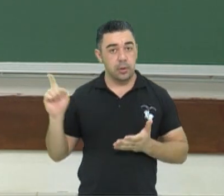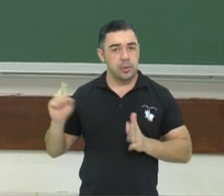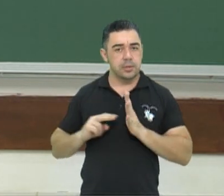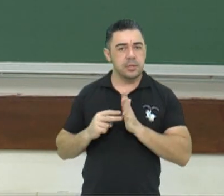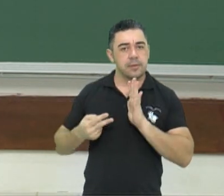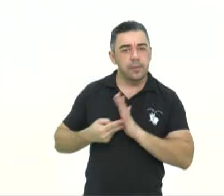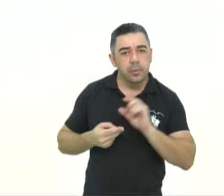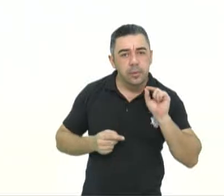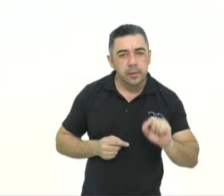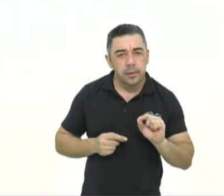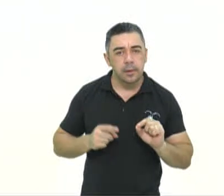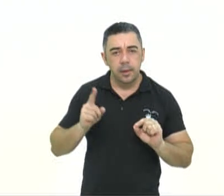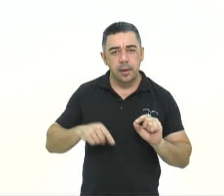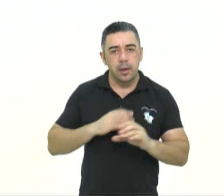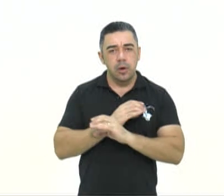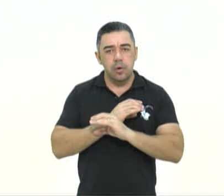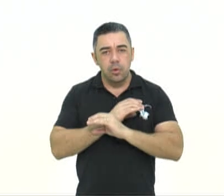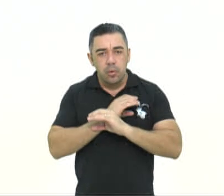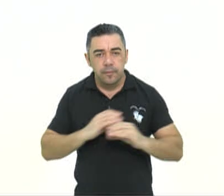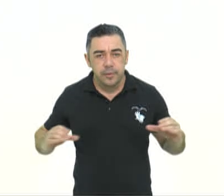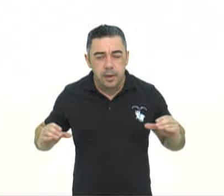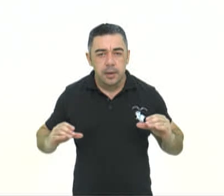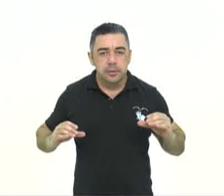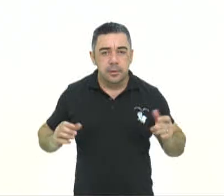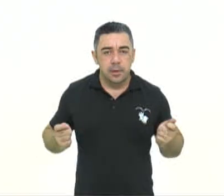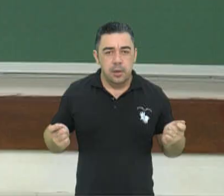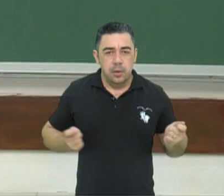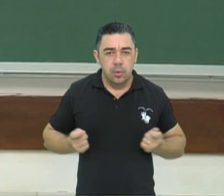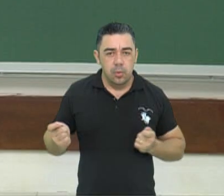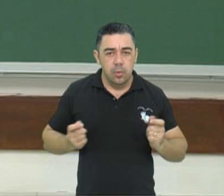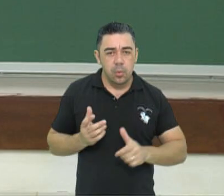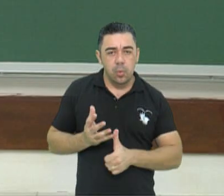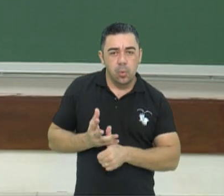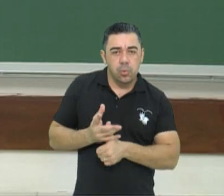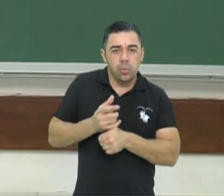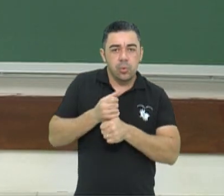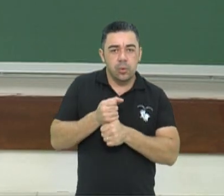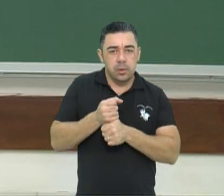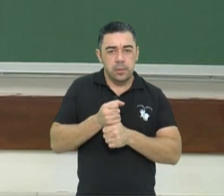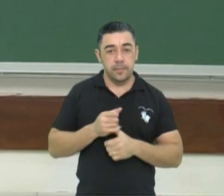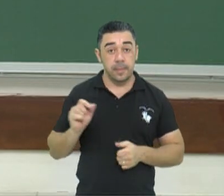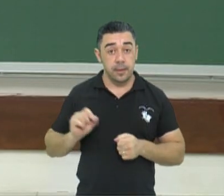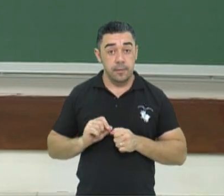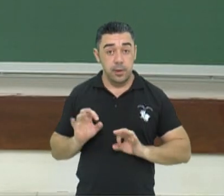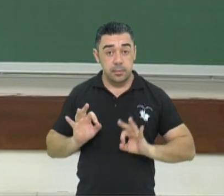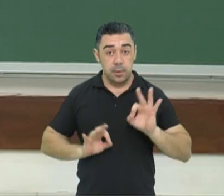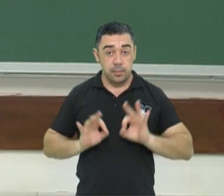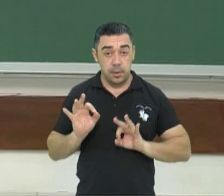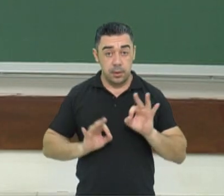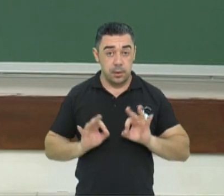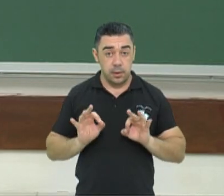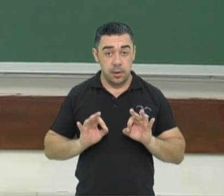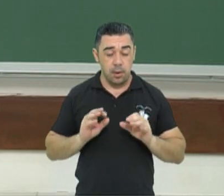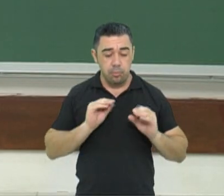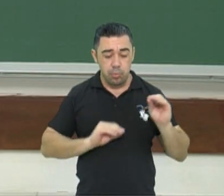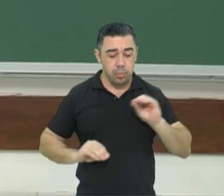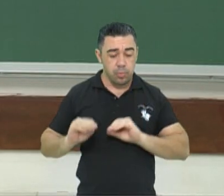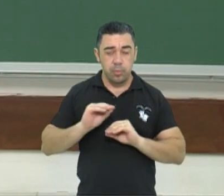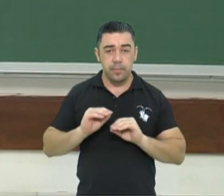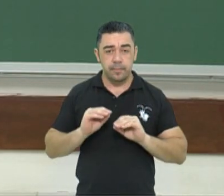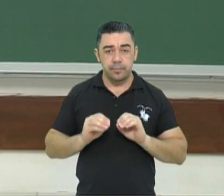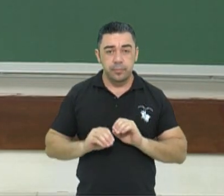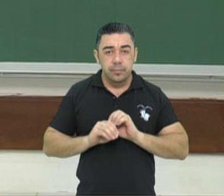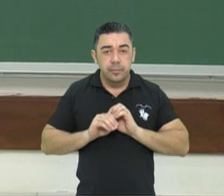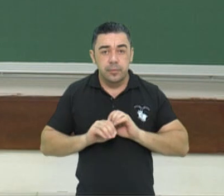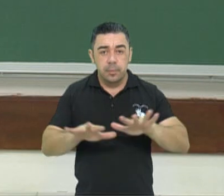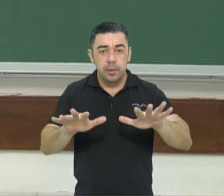quê? Confiança, abdicação de controle. Entendeu, gente? Eles fazem a cena, montam todos os elementos e transmitem para